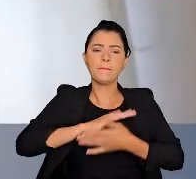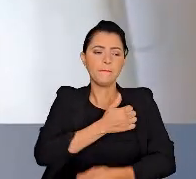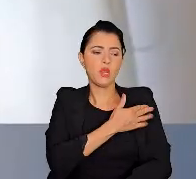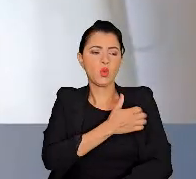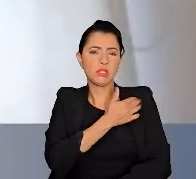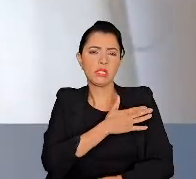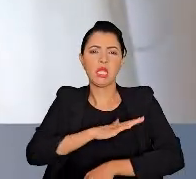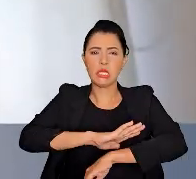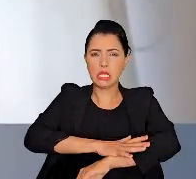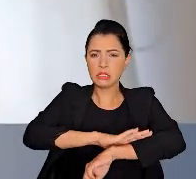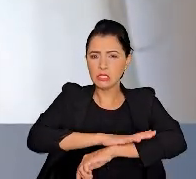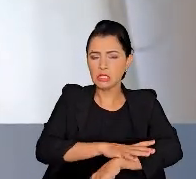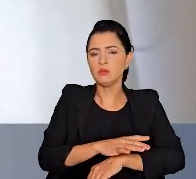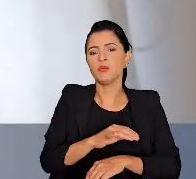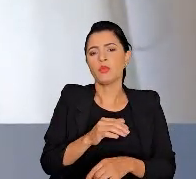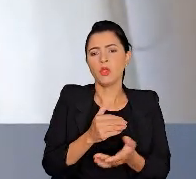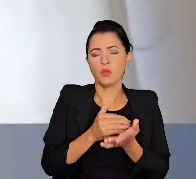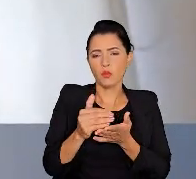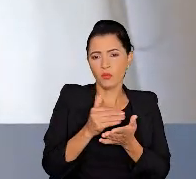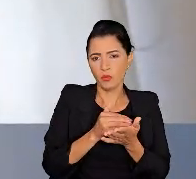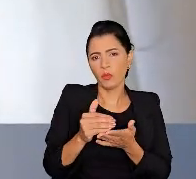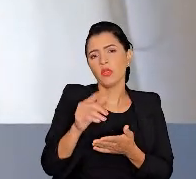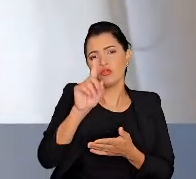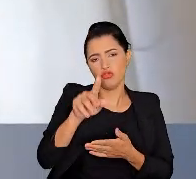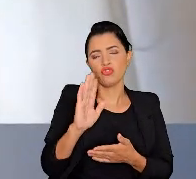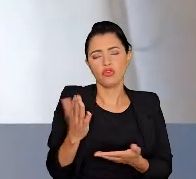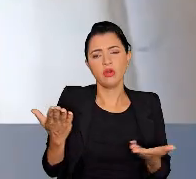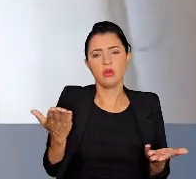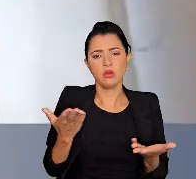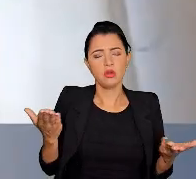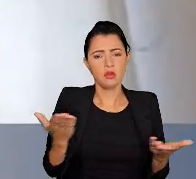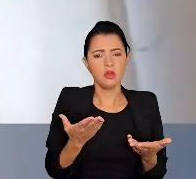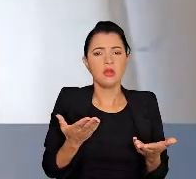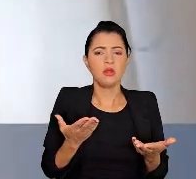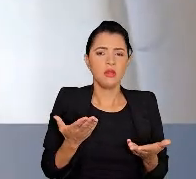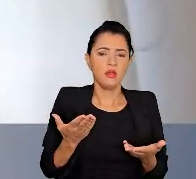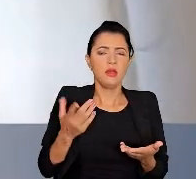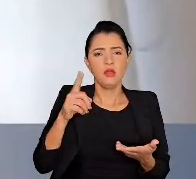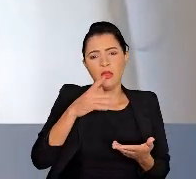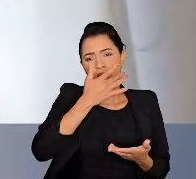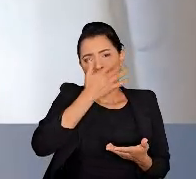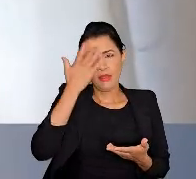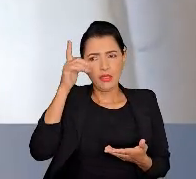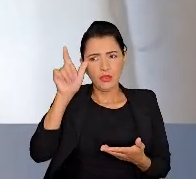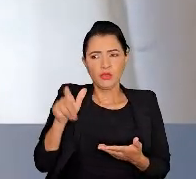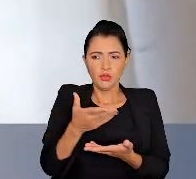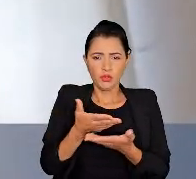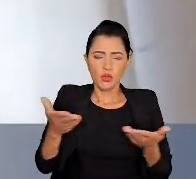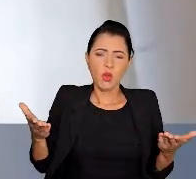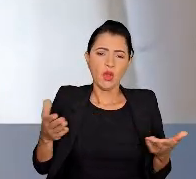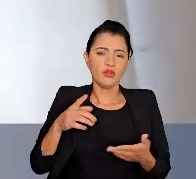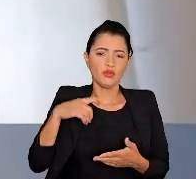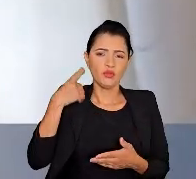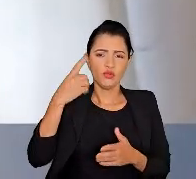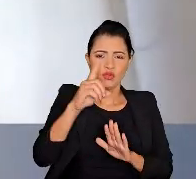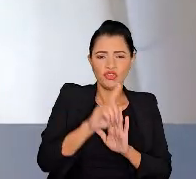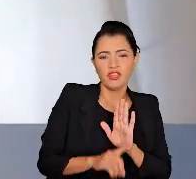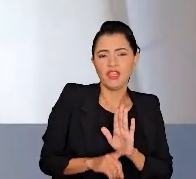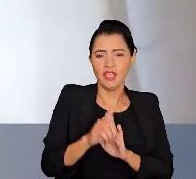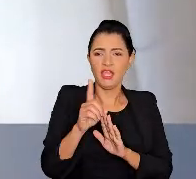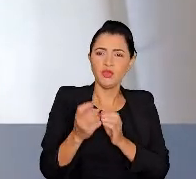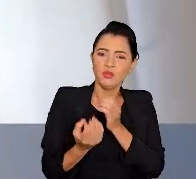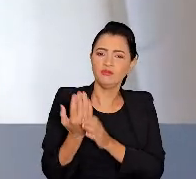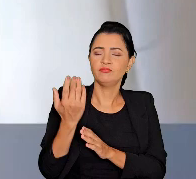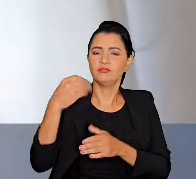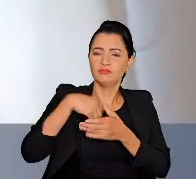racismo. Começamos, e aqui estamos entre atores do direito, aplicadores ou formuladores, lembro